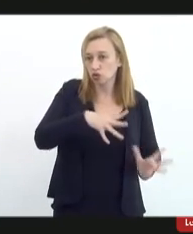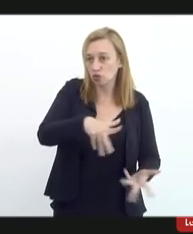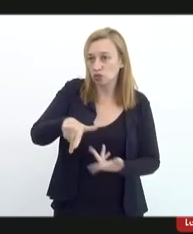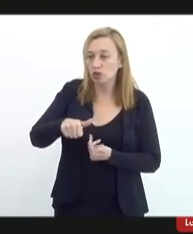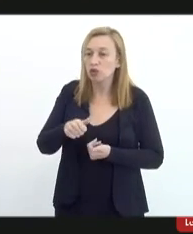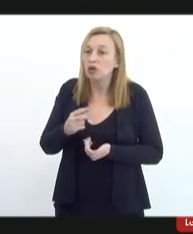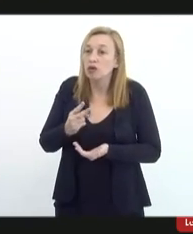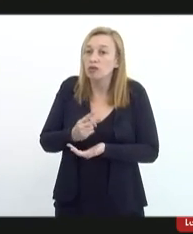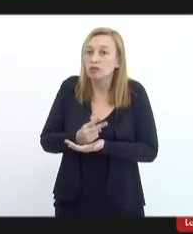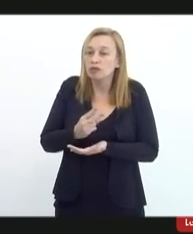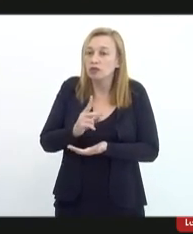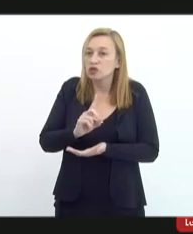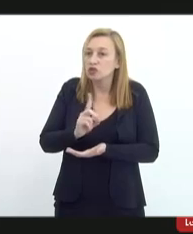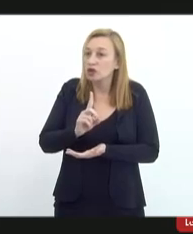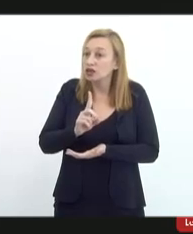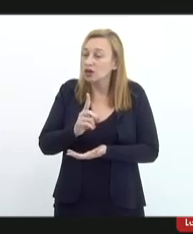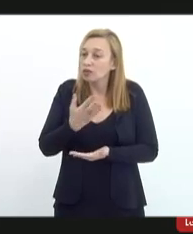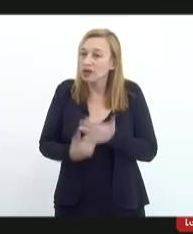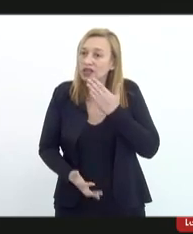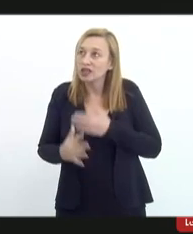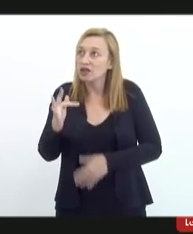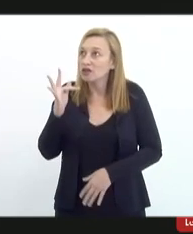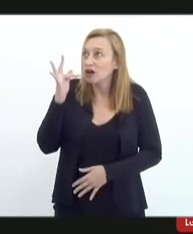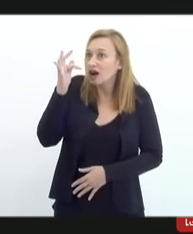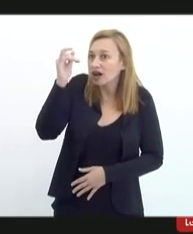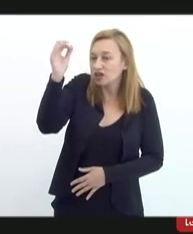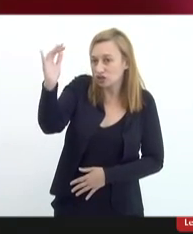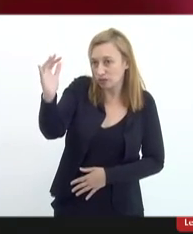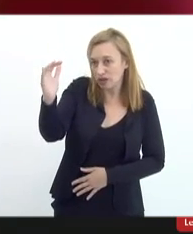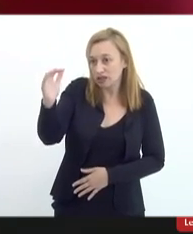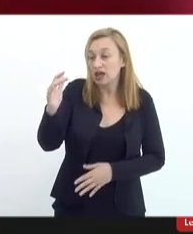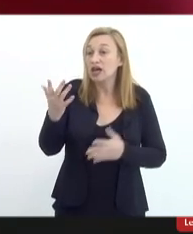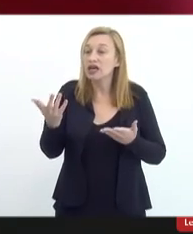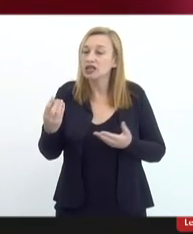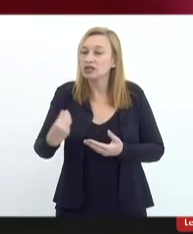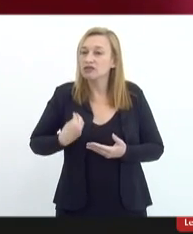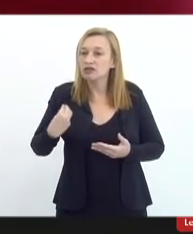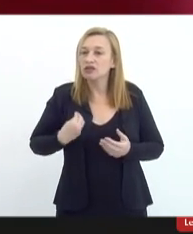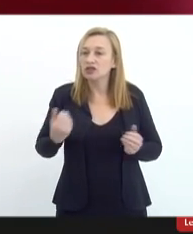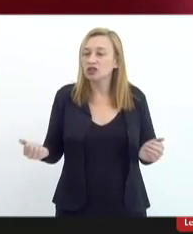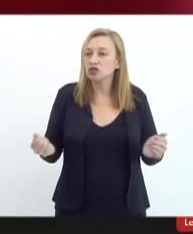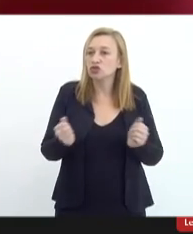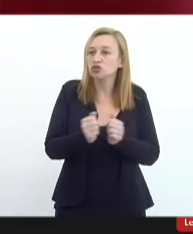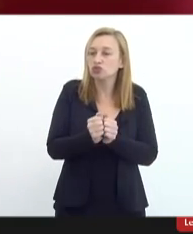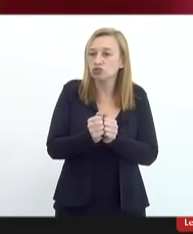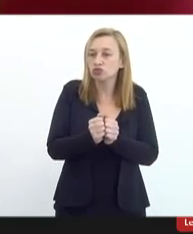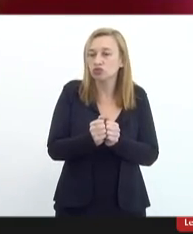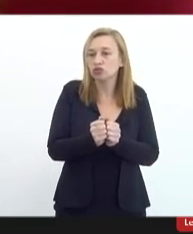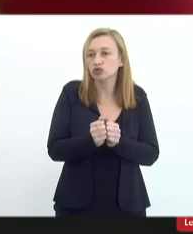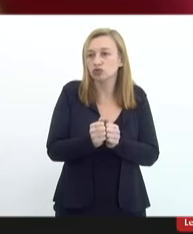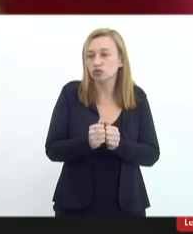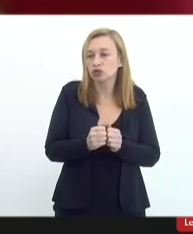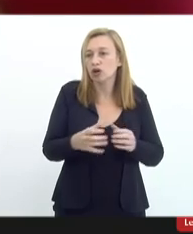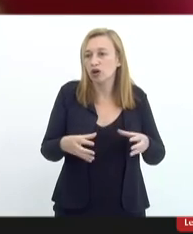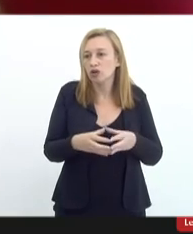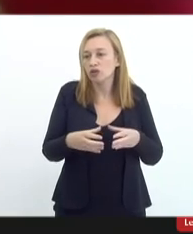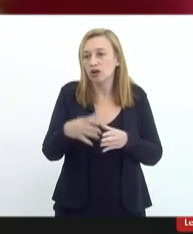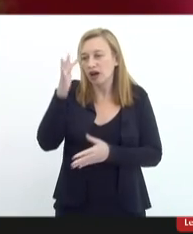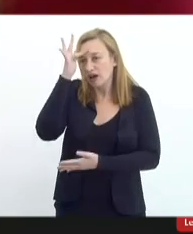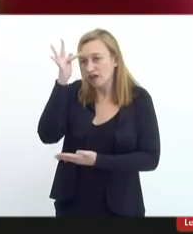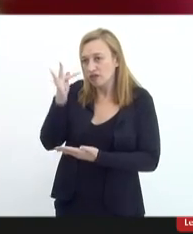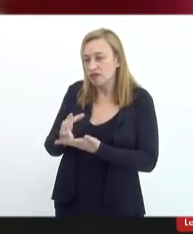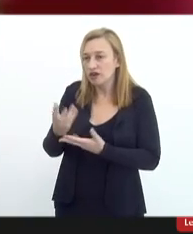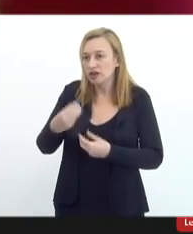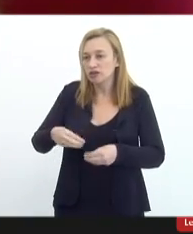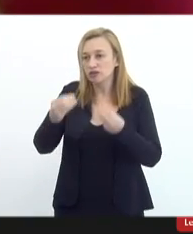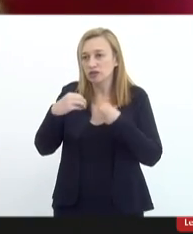a esperança. Então, que essa convivência entre as nações e entre a fé nos dê